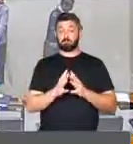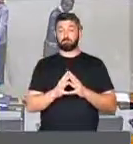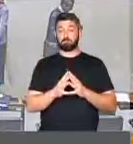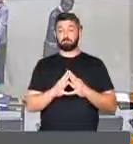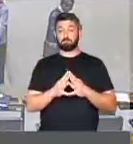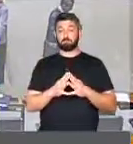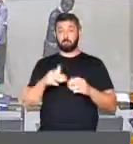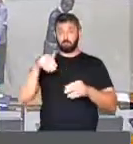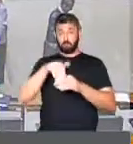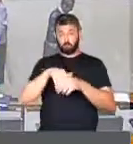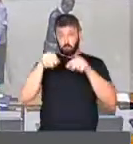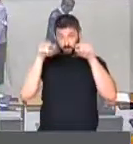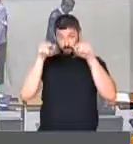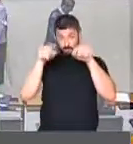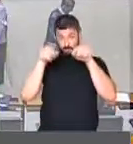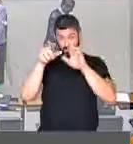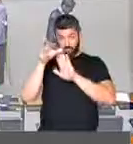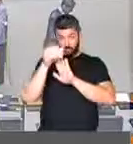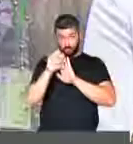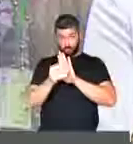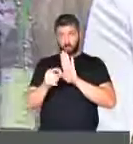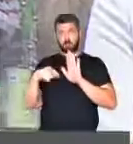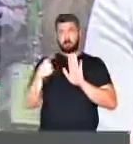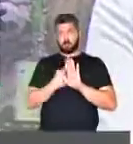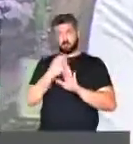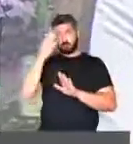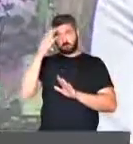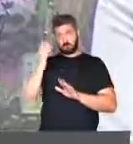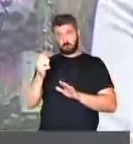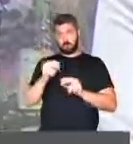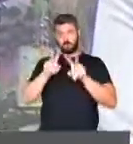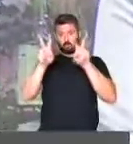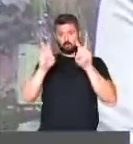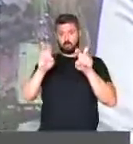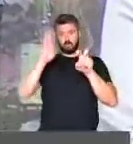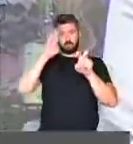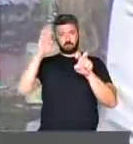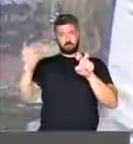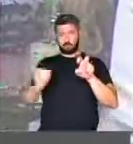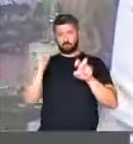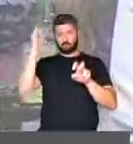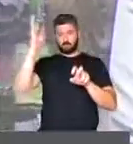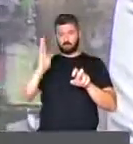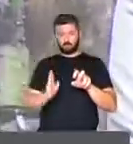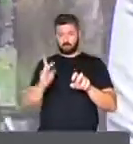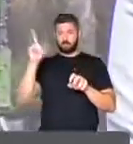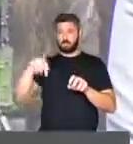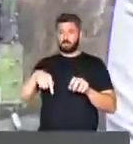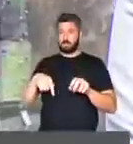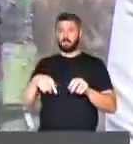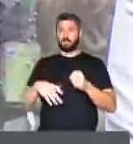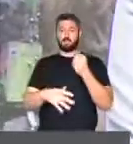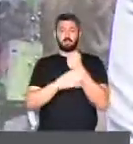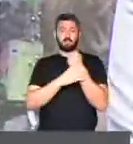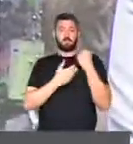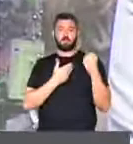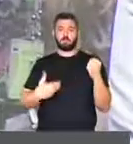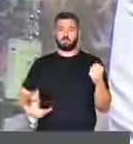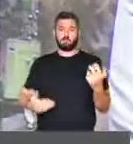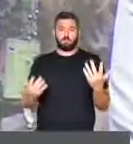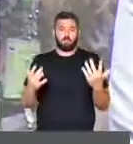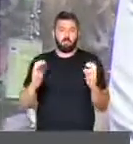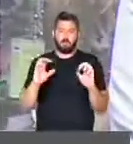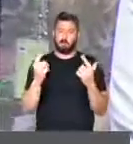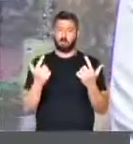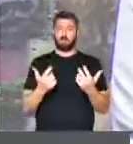a gente votar essa matéria. Nós sabemos hoje que o assunto mais importante do país é a segurança pública.